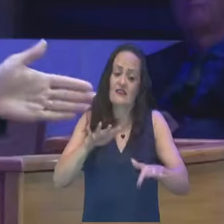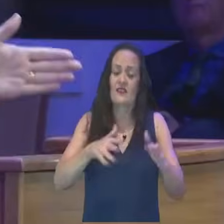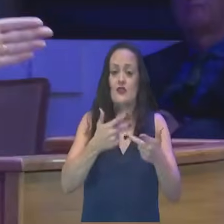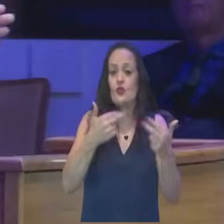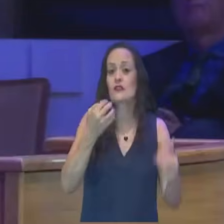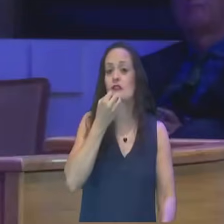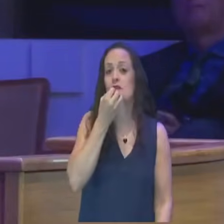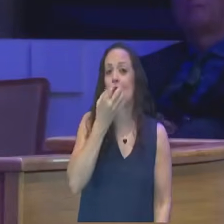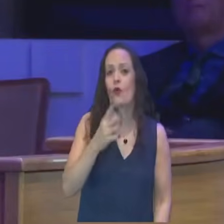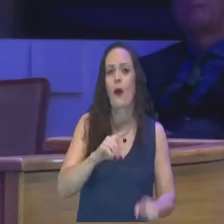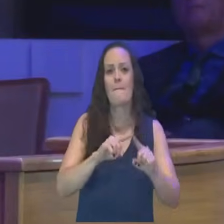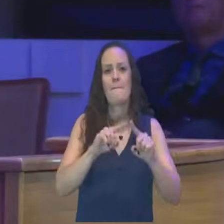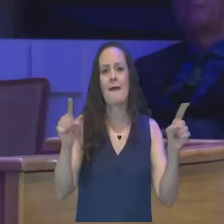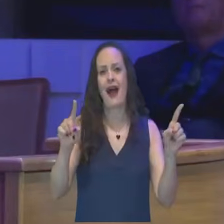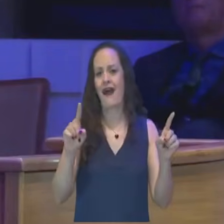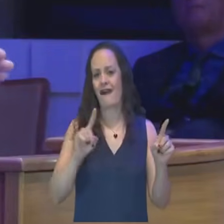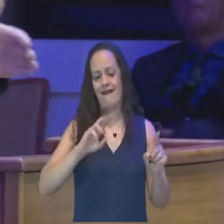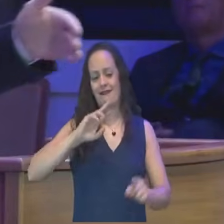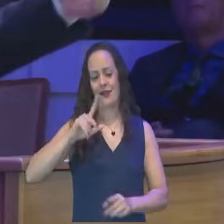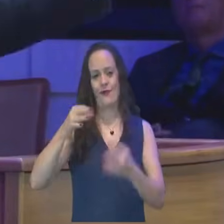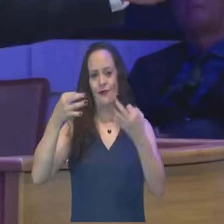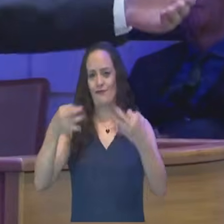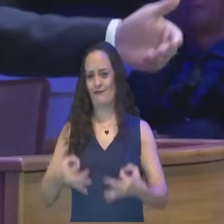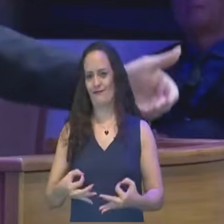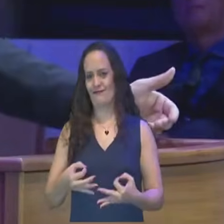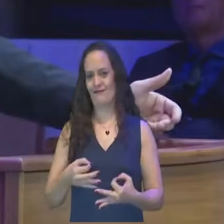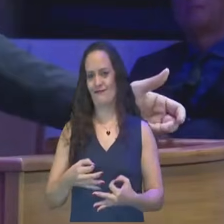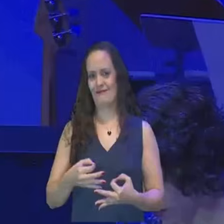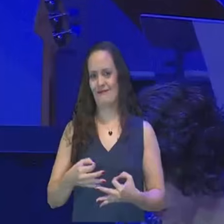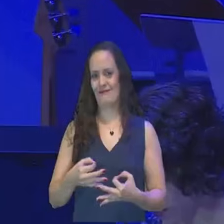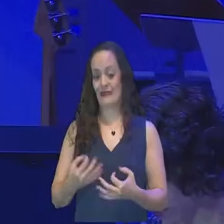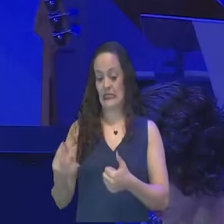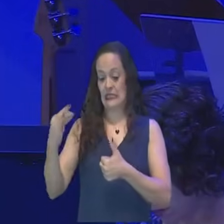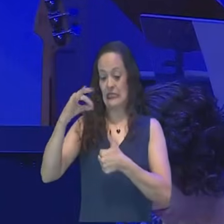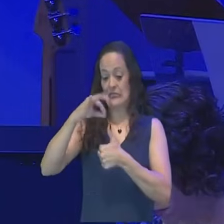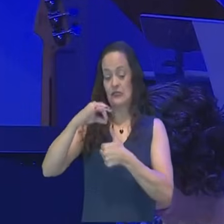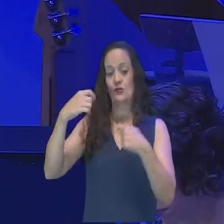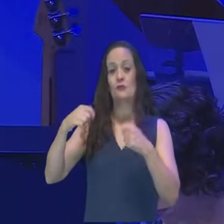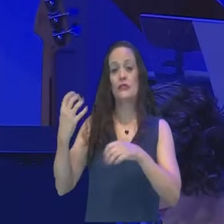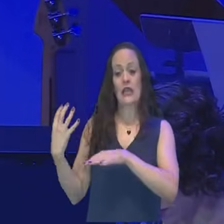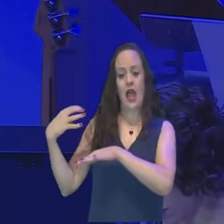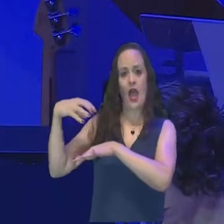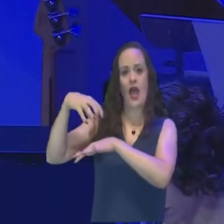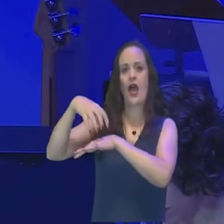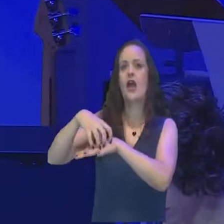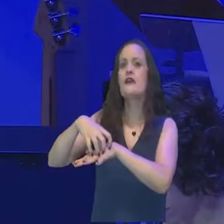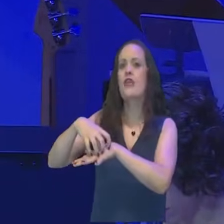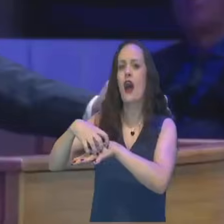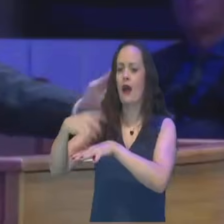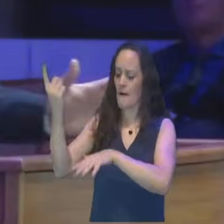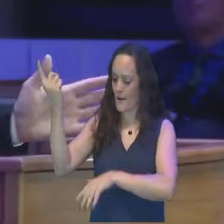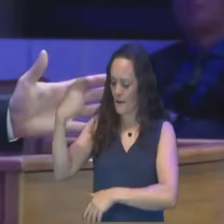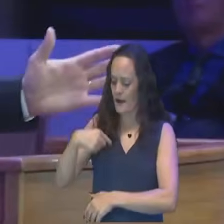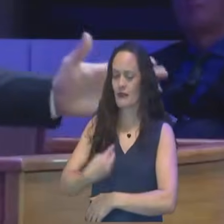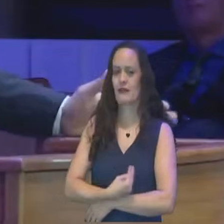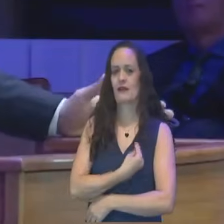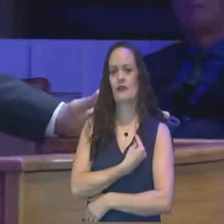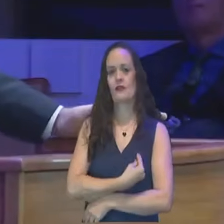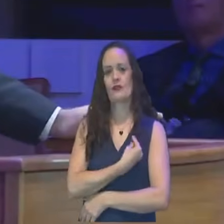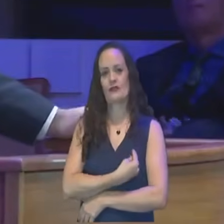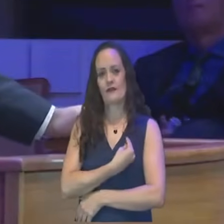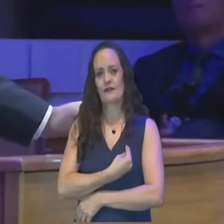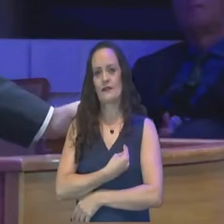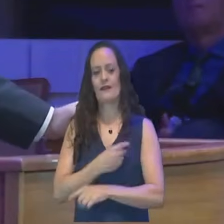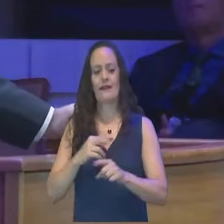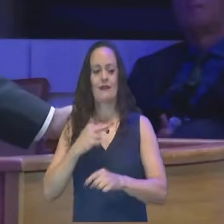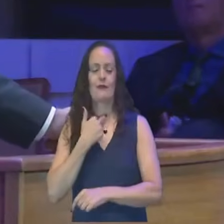da ordem, onde Cristo deve reinar e nós passamos a direcionar os nossos